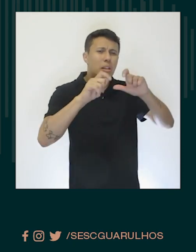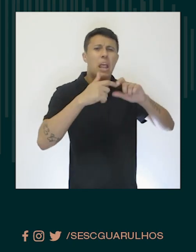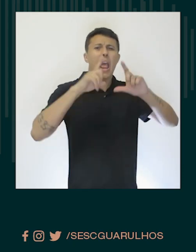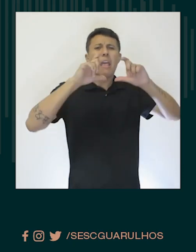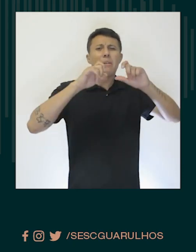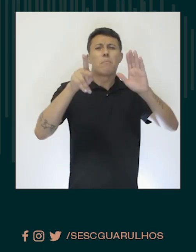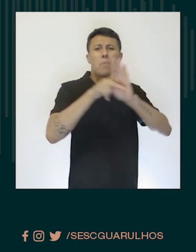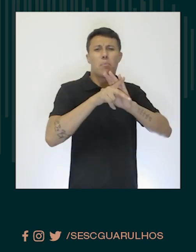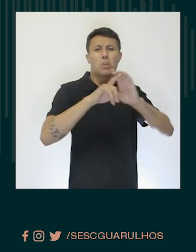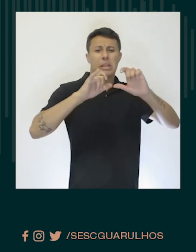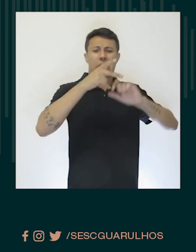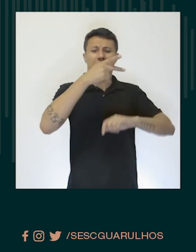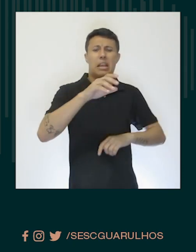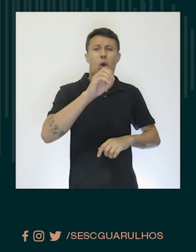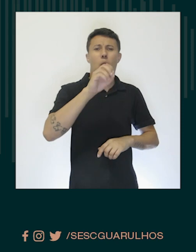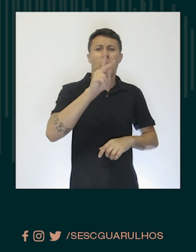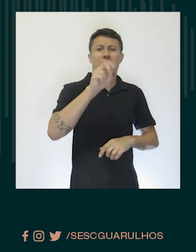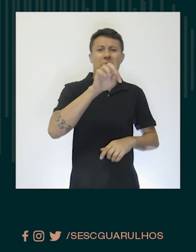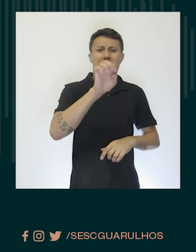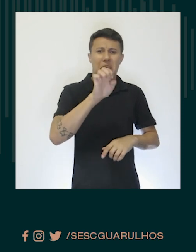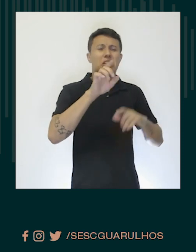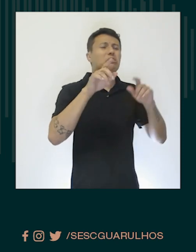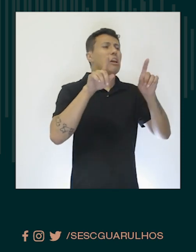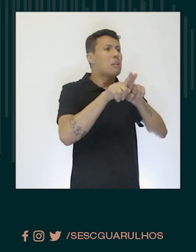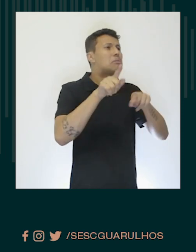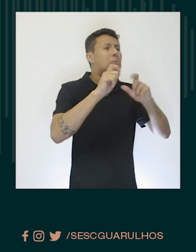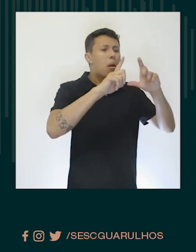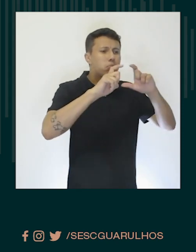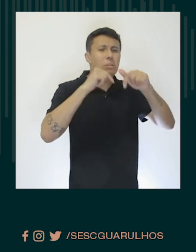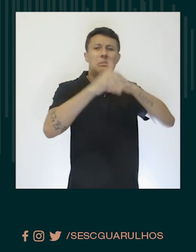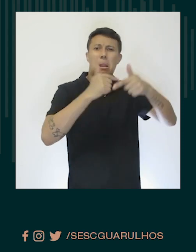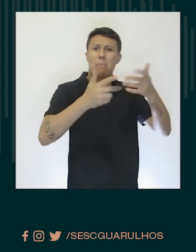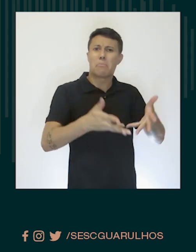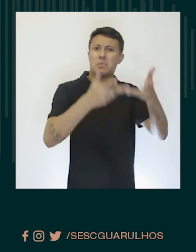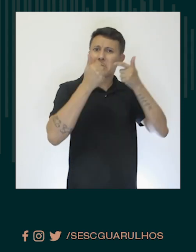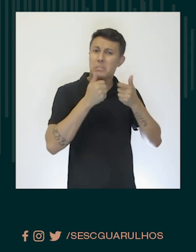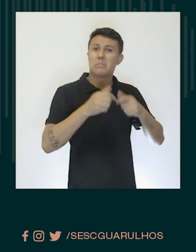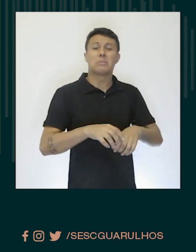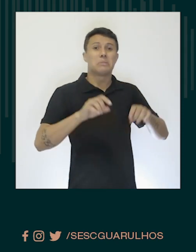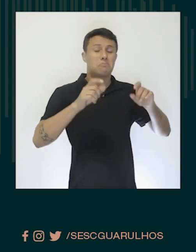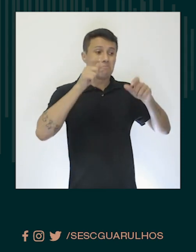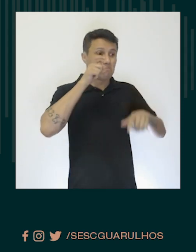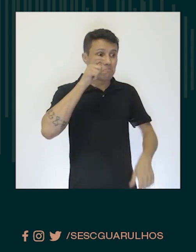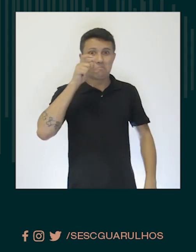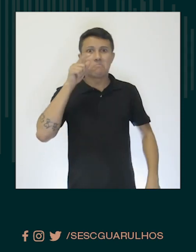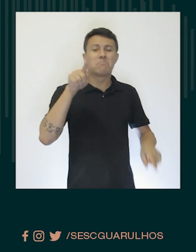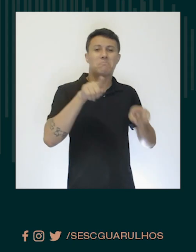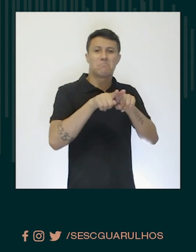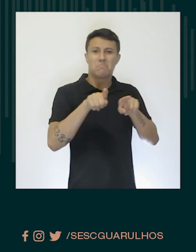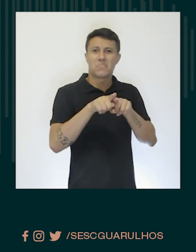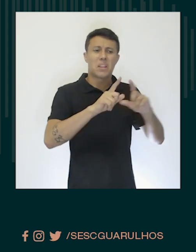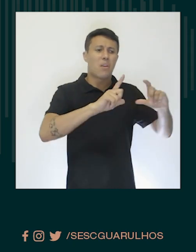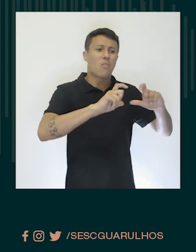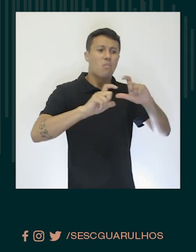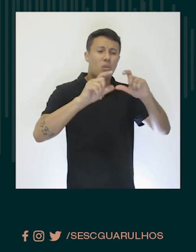fazer algumas lives. O cara também videomaker e fotógrafo. Trabalho incrível, inspirador. Ele tá trocando ideias